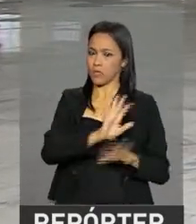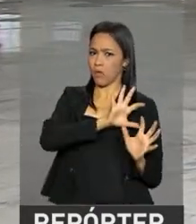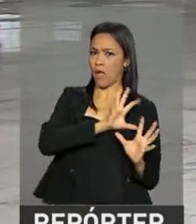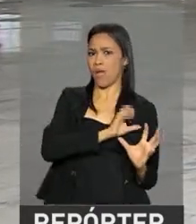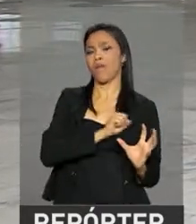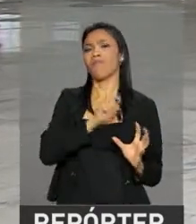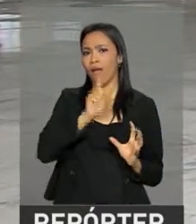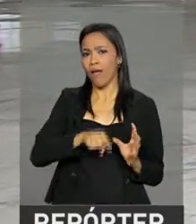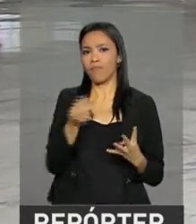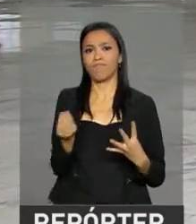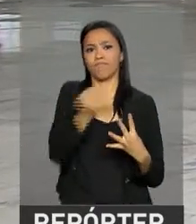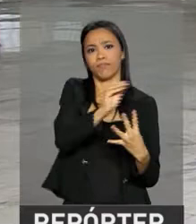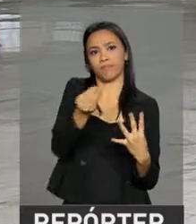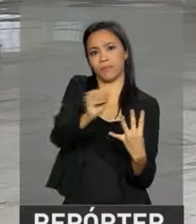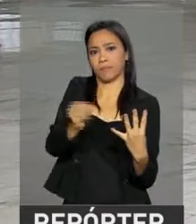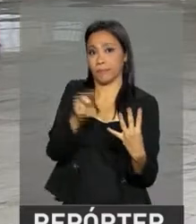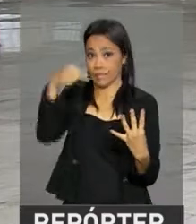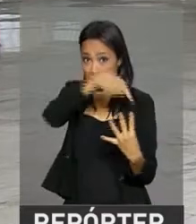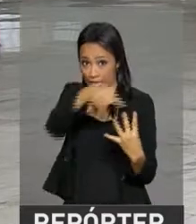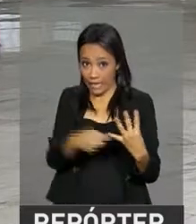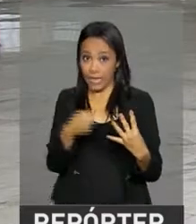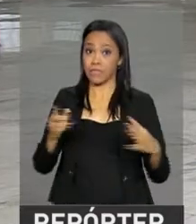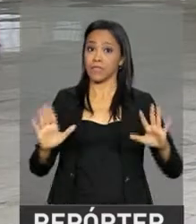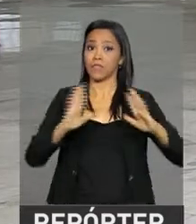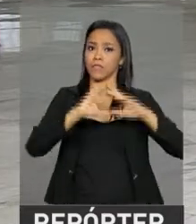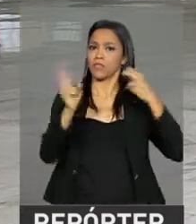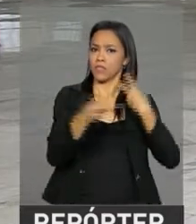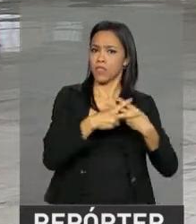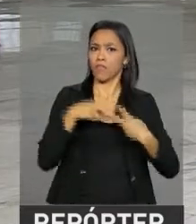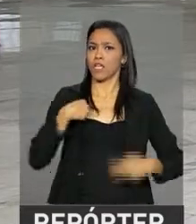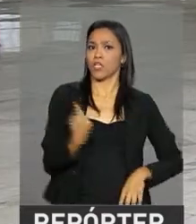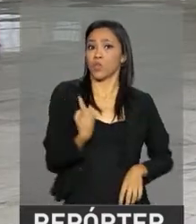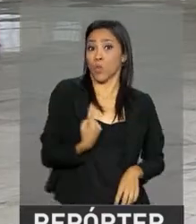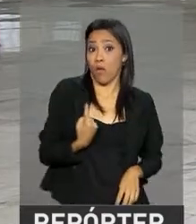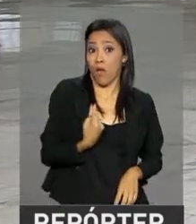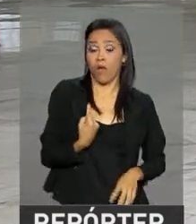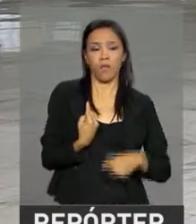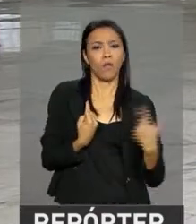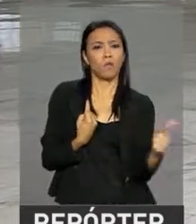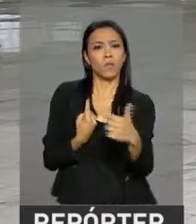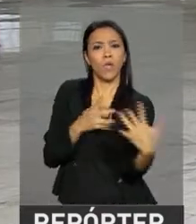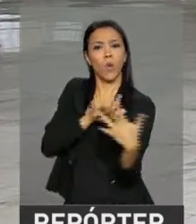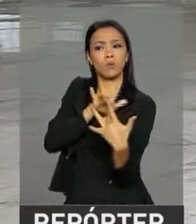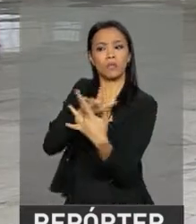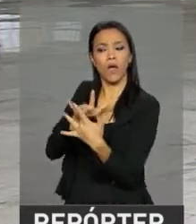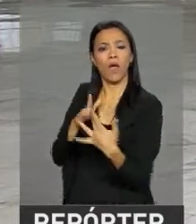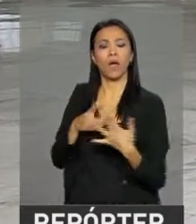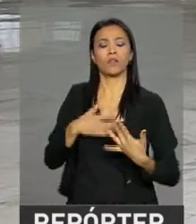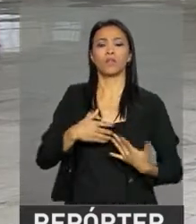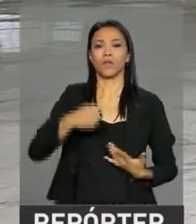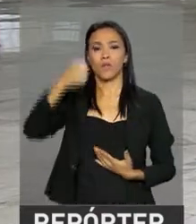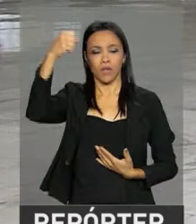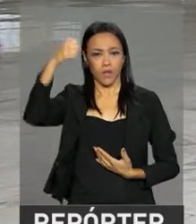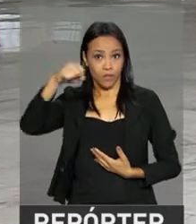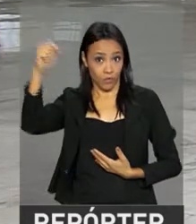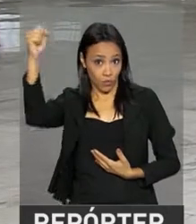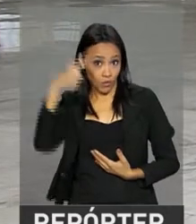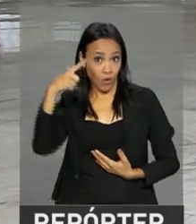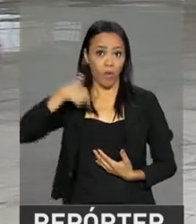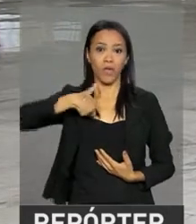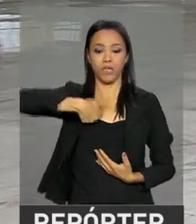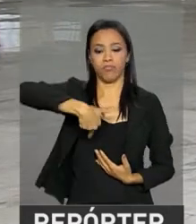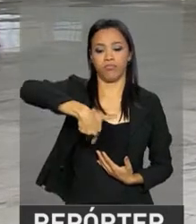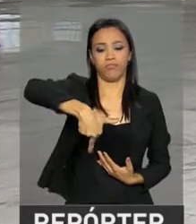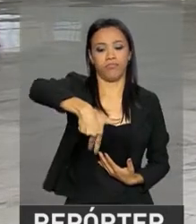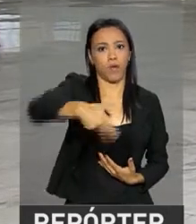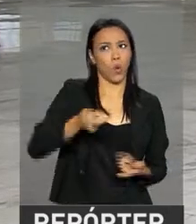para eles. Eles ficam em celas individuais, não tem contato entre eles, o banho de sol é mais controlado e eles não